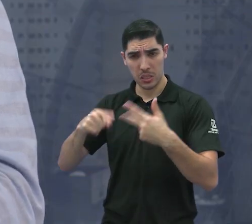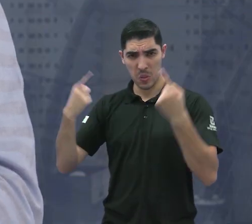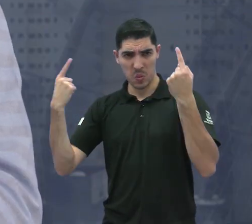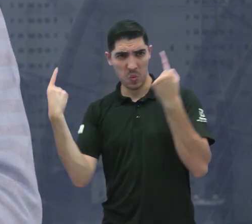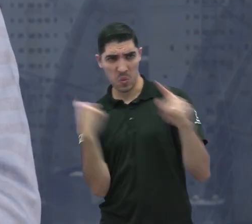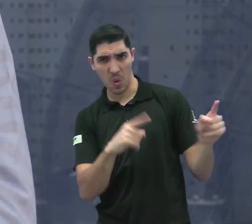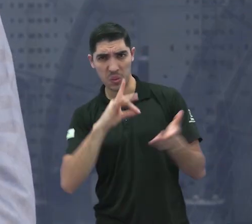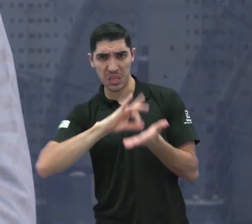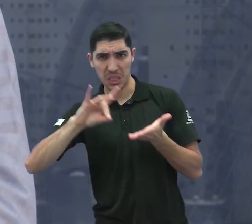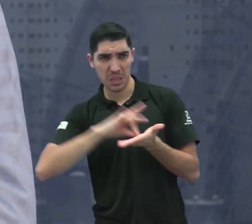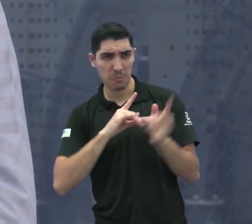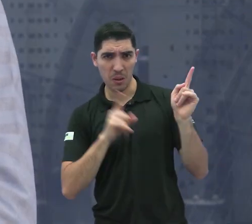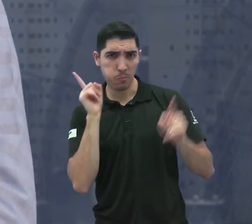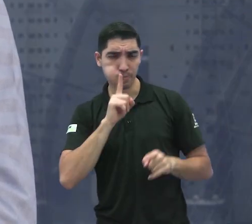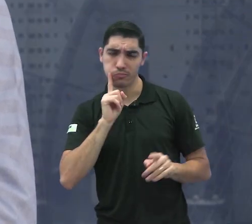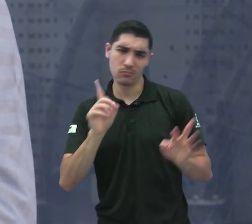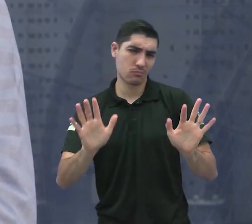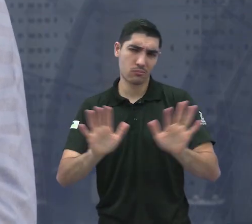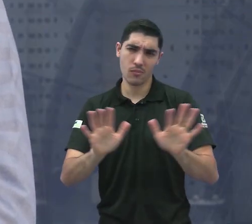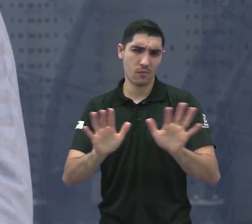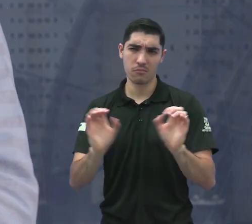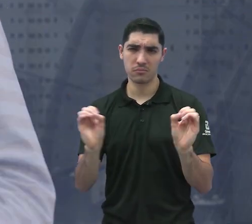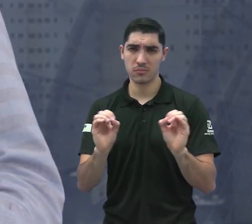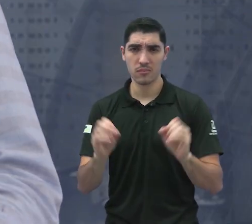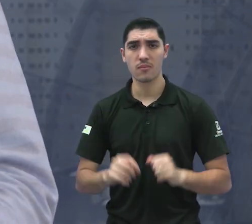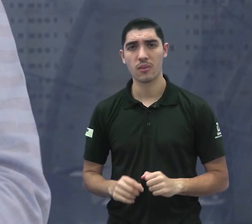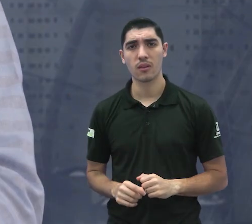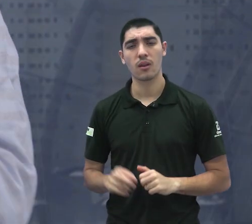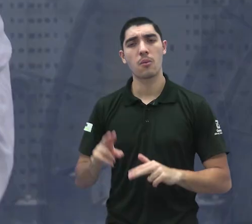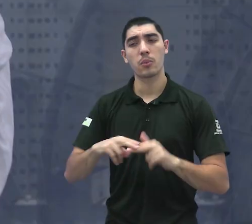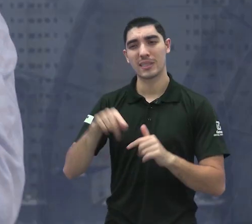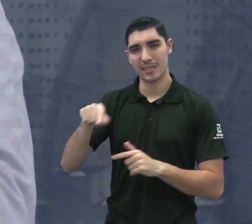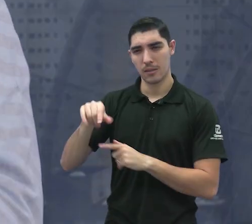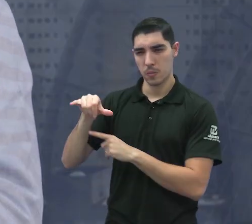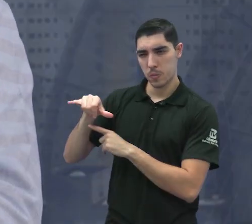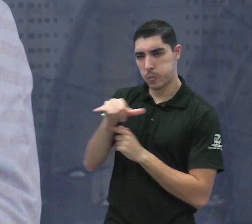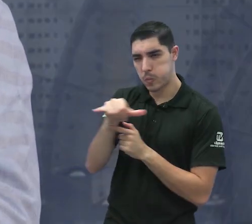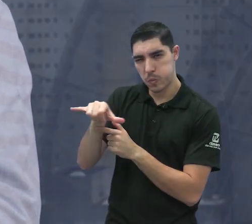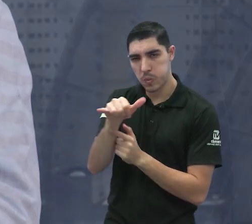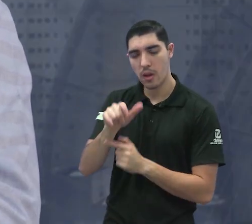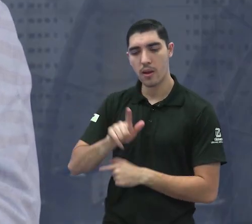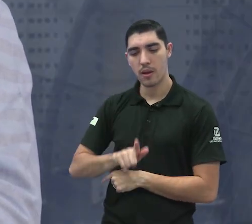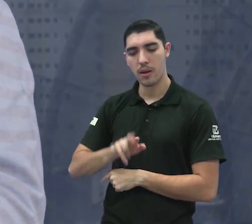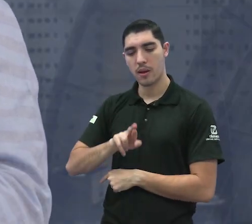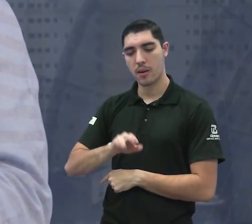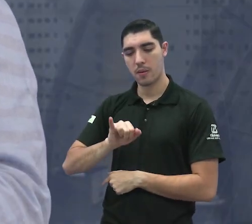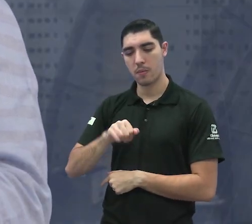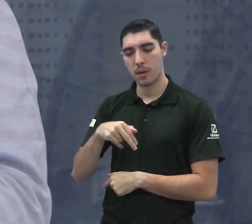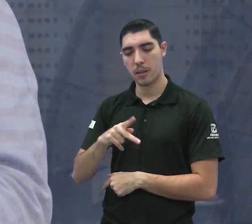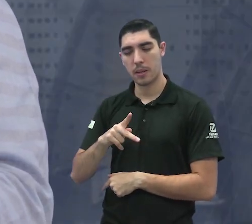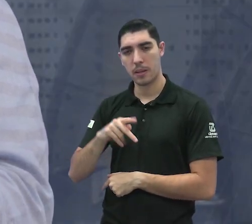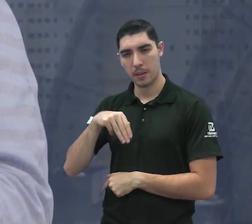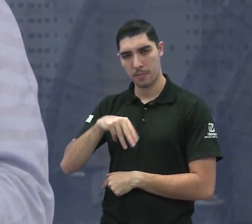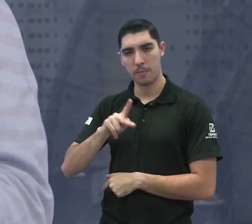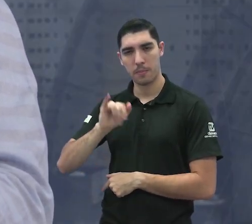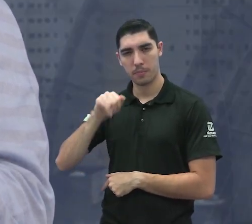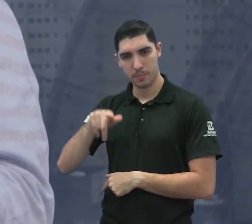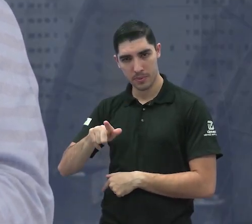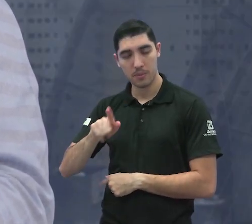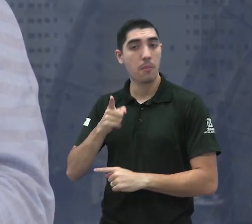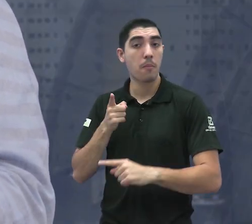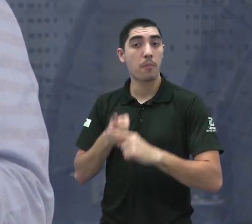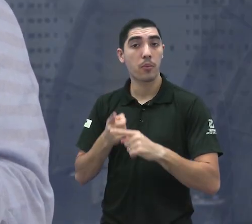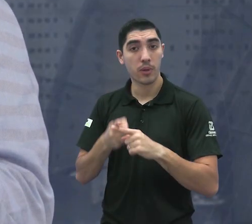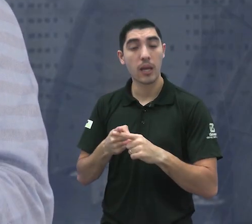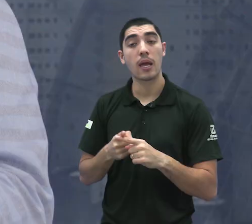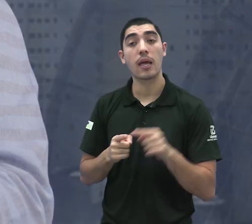qualquer questão. A questão do porquê o caça o Gripen ele se tornou escolhido é basicamente pela questão que eu disse